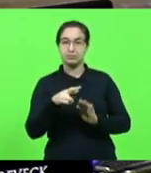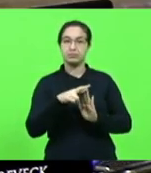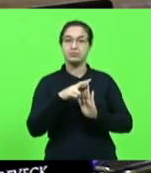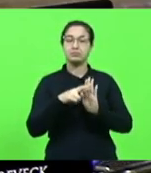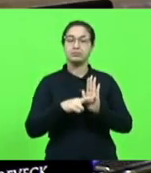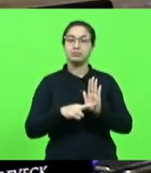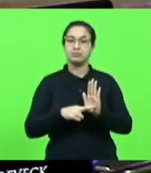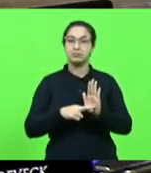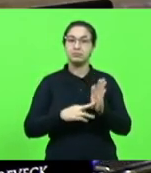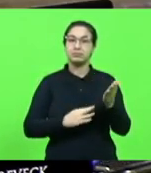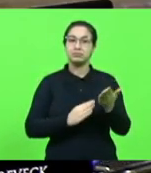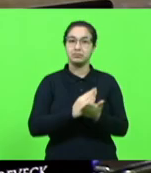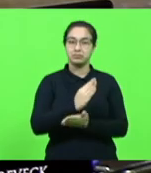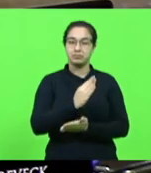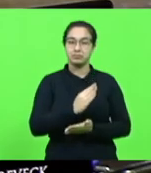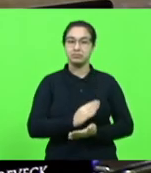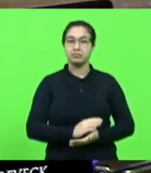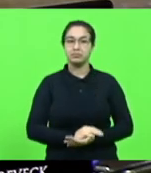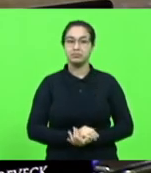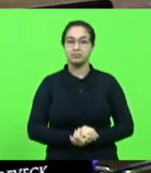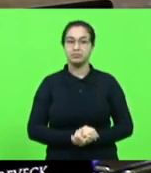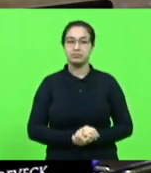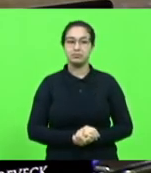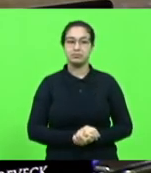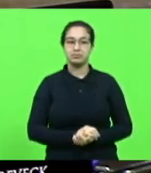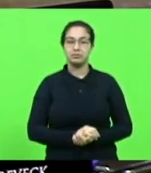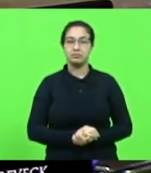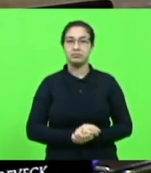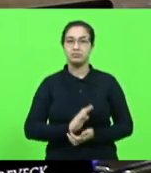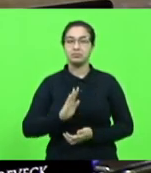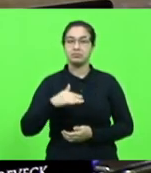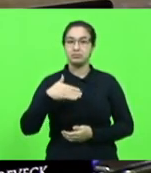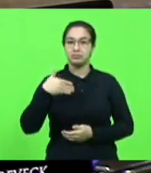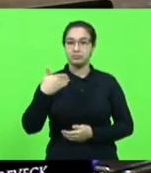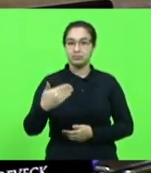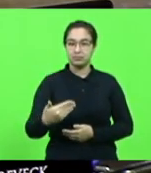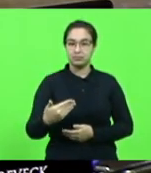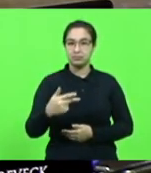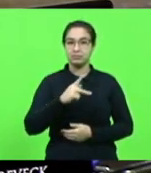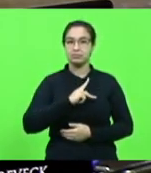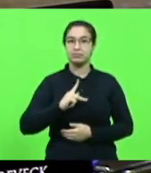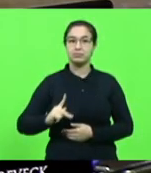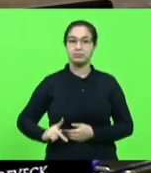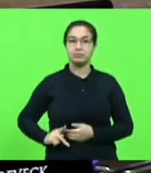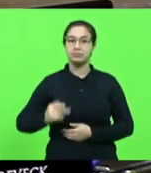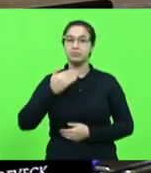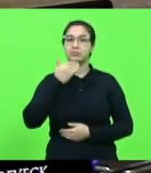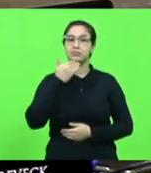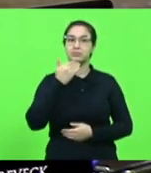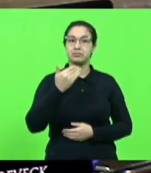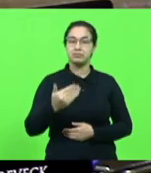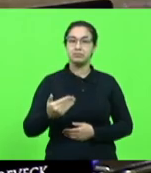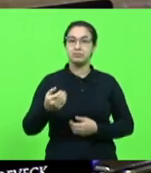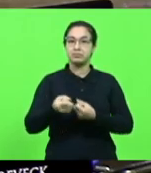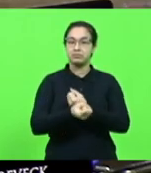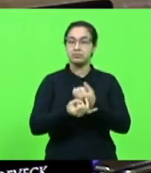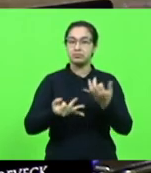presidente deu-as por aprovadas. Expediente. O senhor presidente solicitou que procedesse à